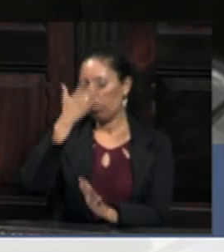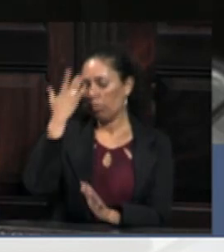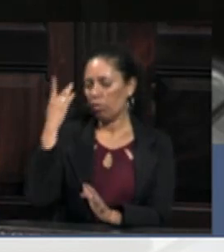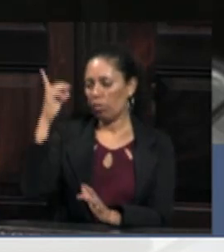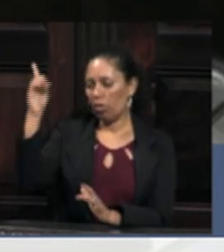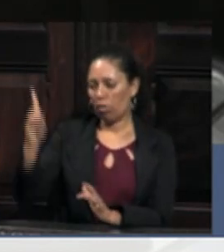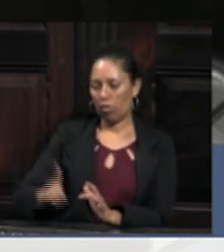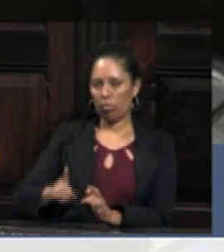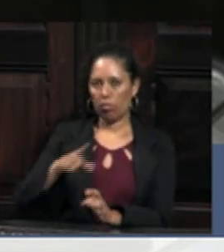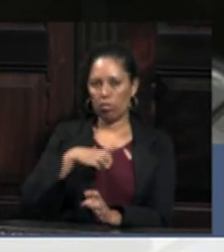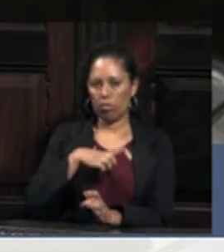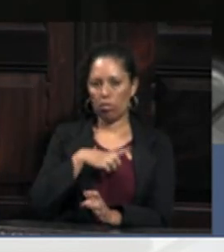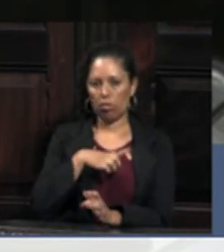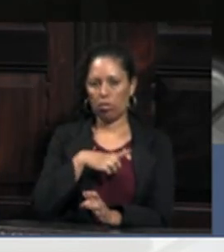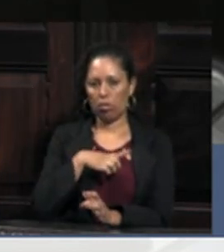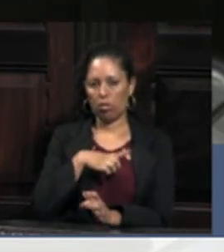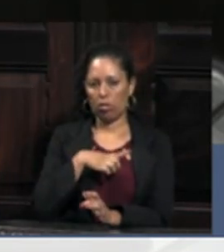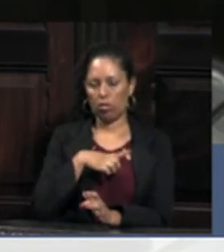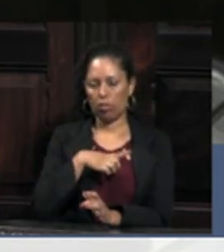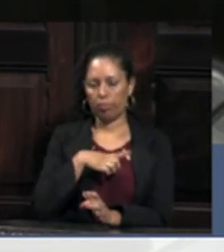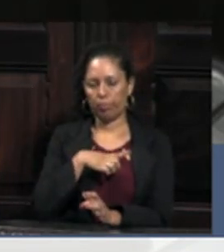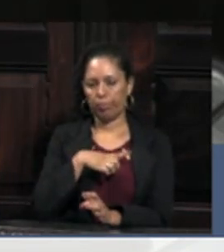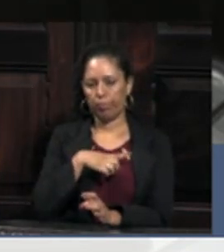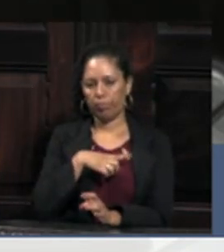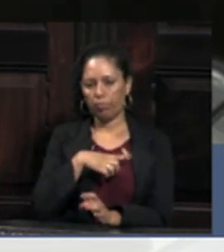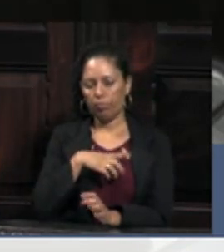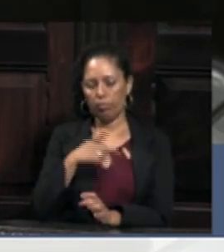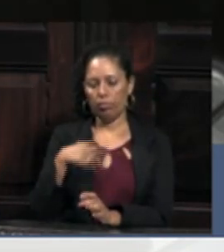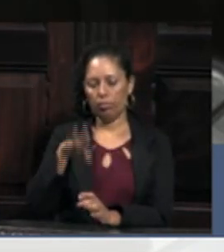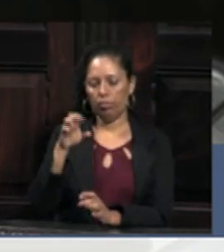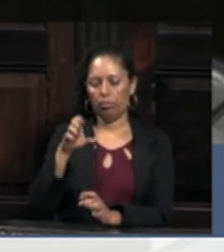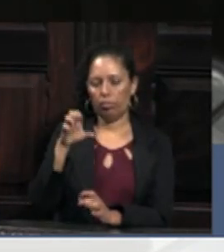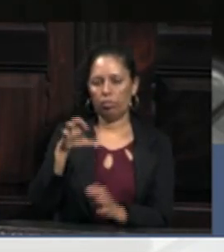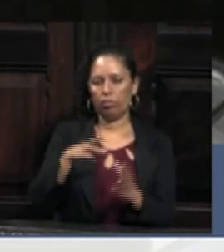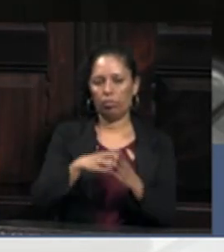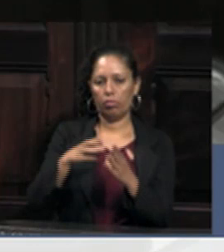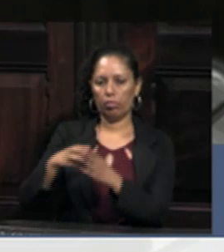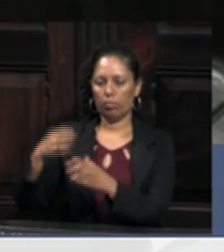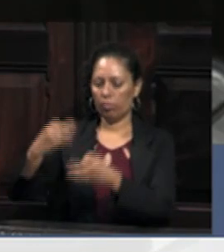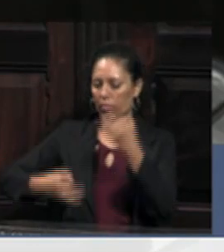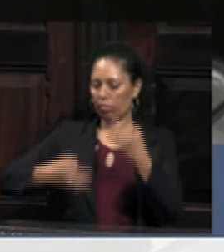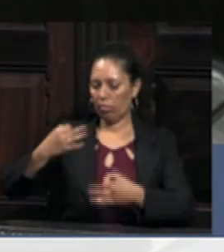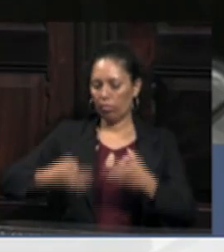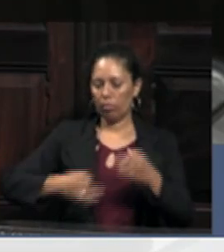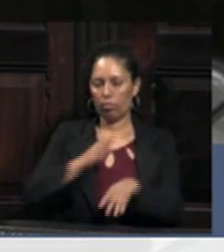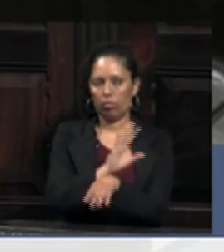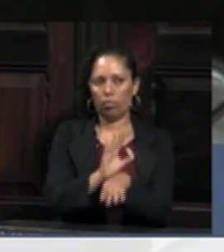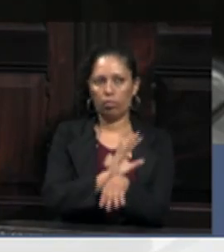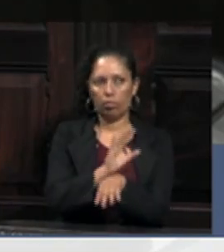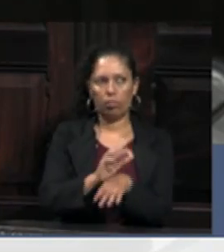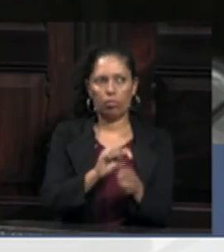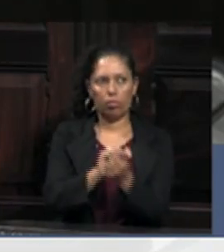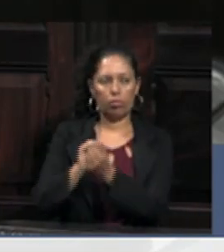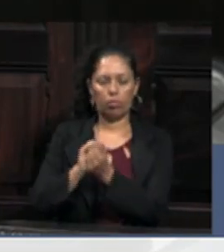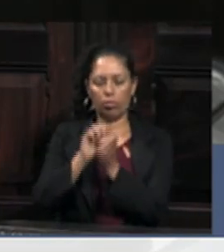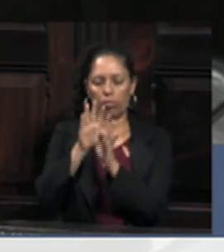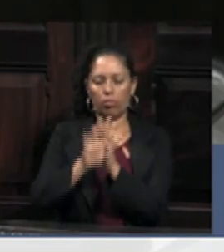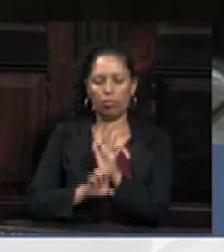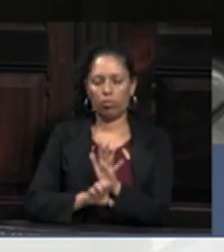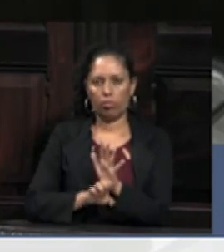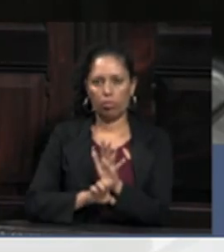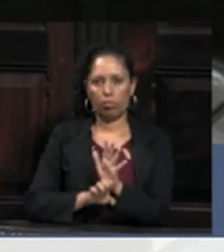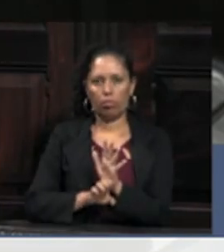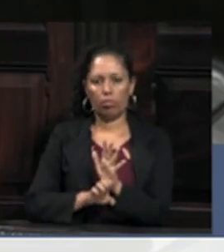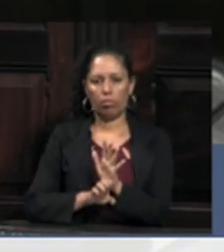com dificuldade de locomoção e idosos, na forma que menciona. Pareceres das comissões de Constituição e Justiça pela constitucionalidade com emendas